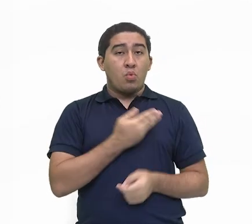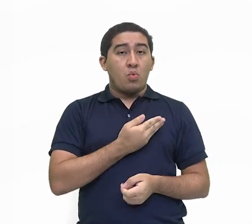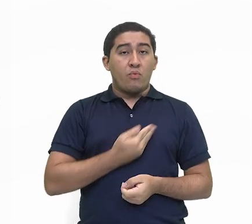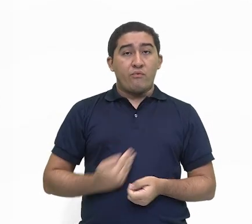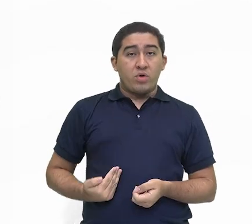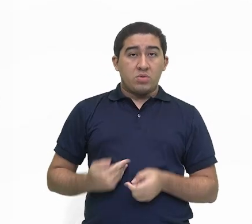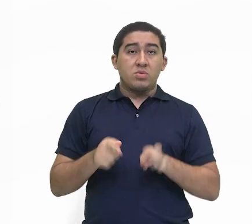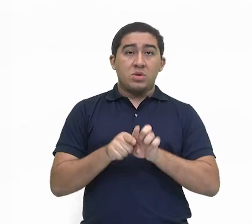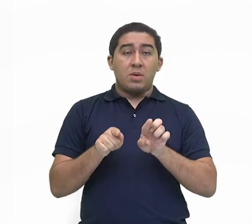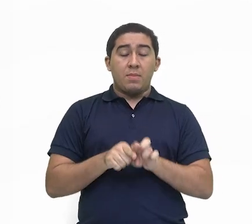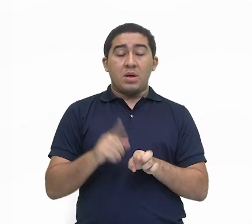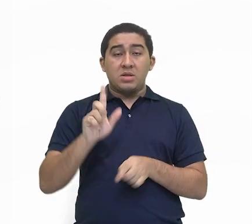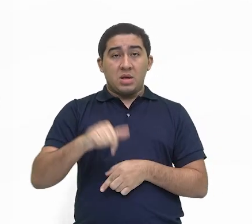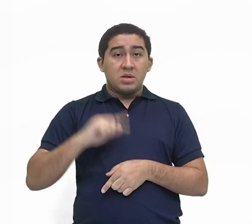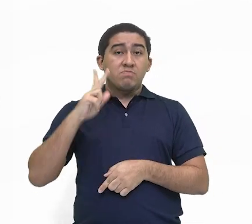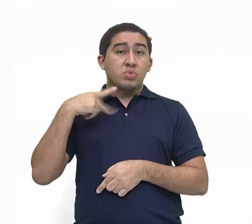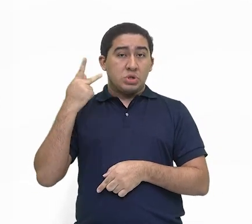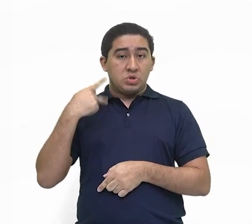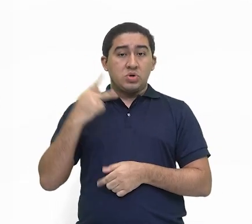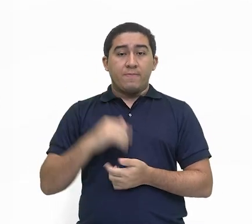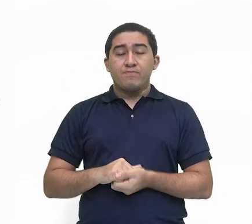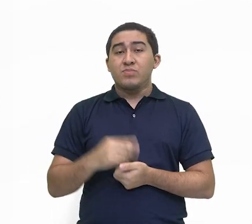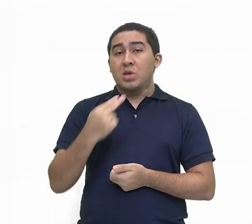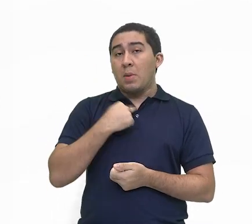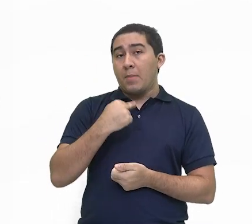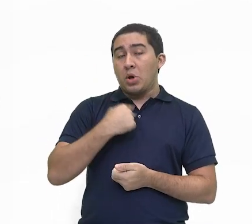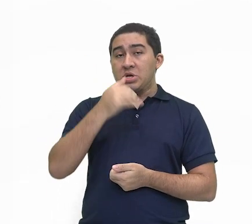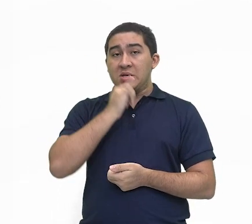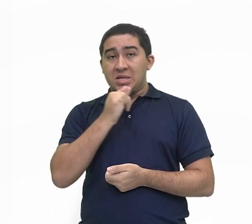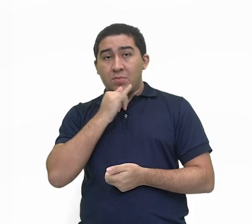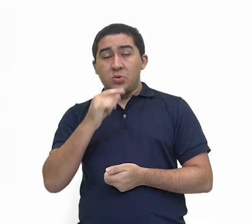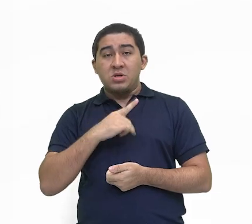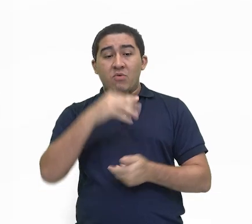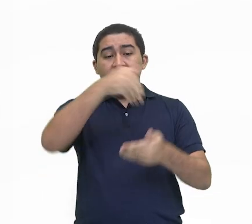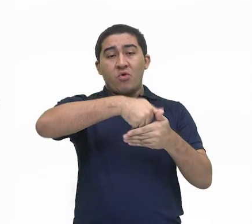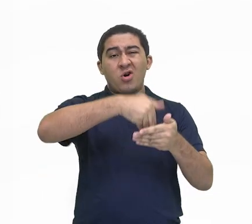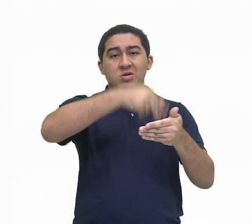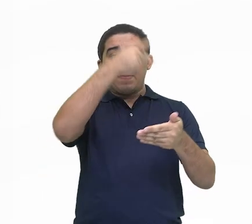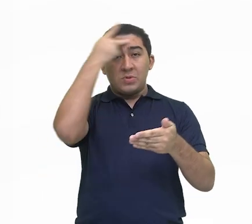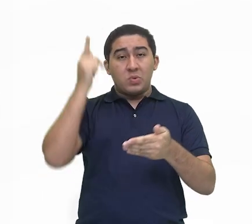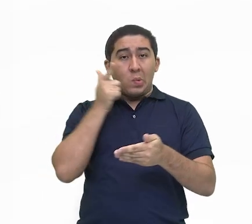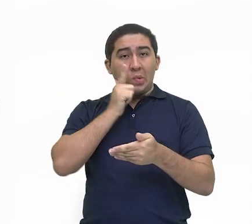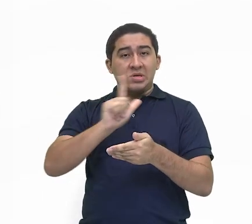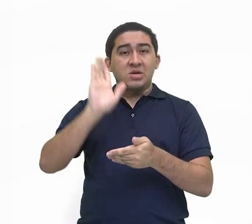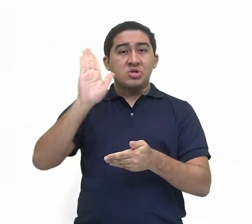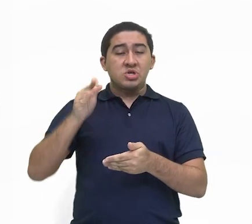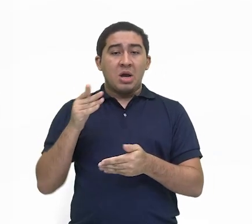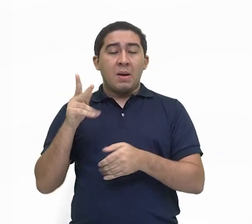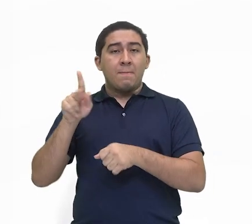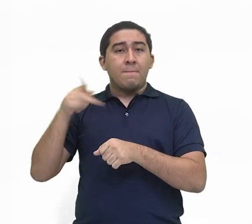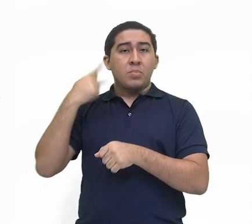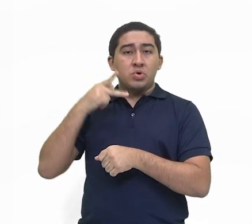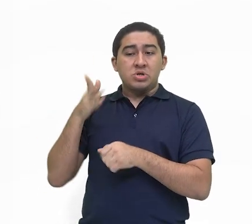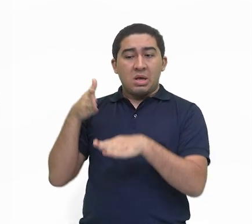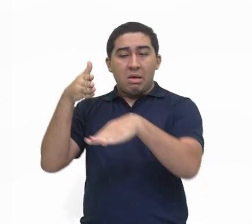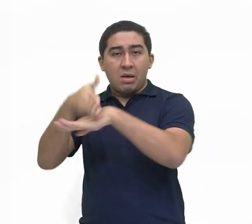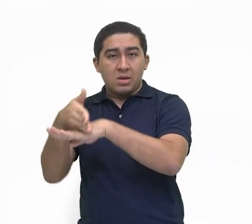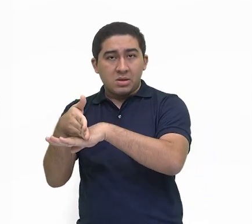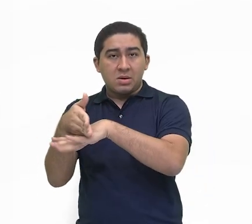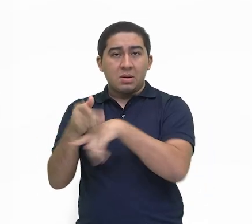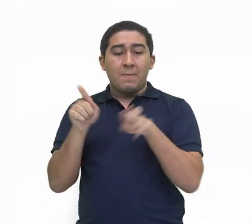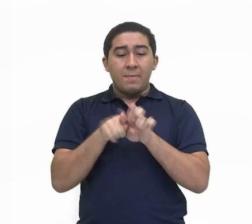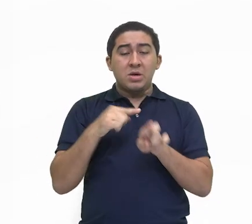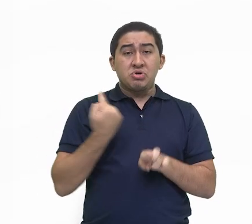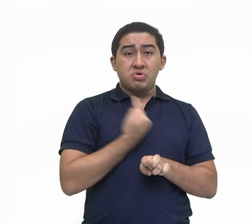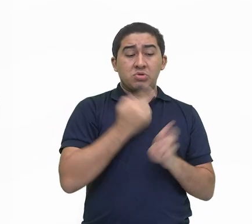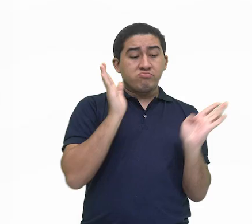vida pública. A gente não pode eleger uma pessoa e esquecer que ele está lá. Temos que acompanhar o que ele está fazendo,